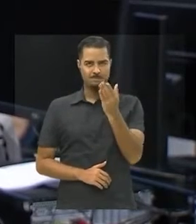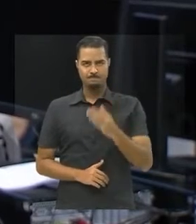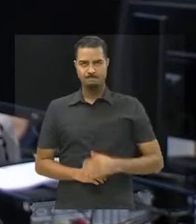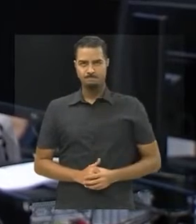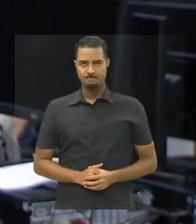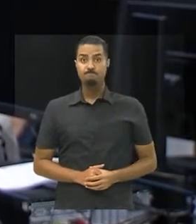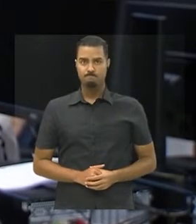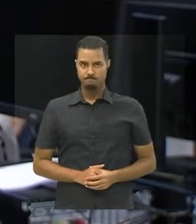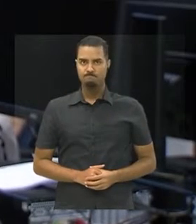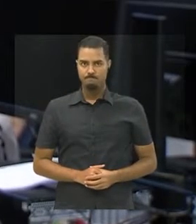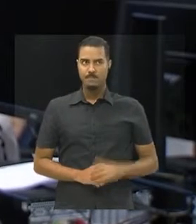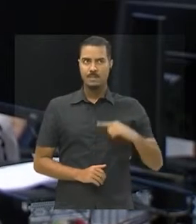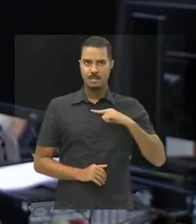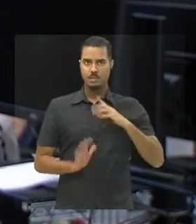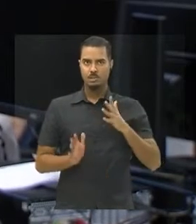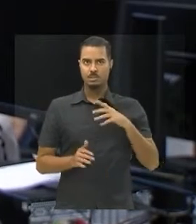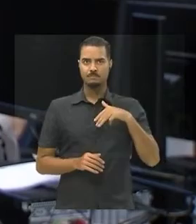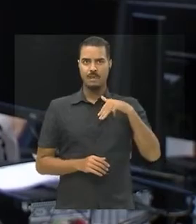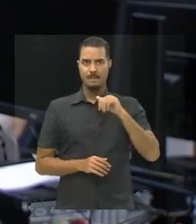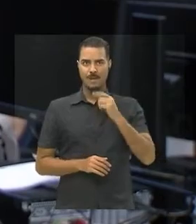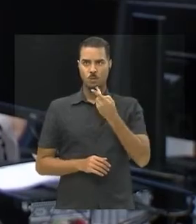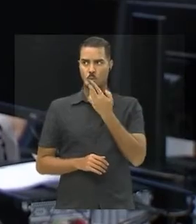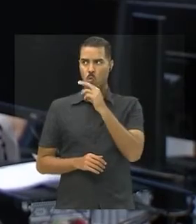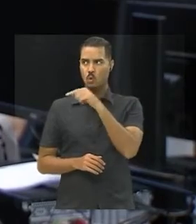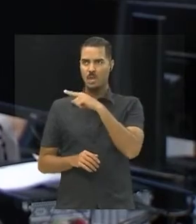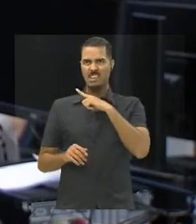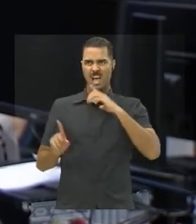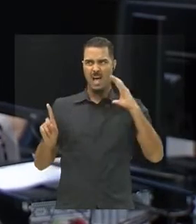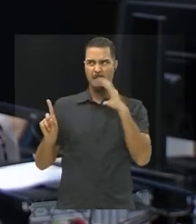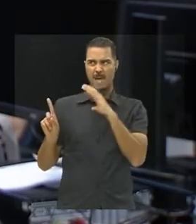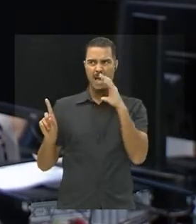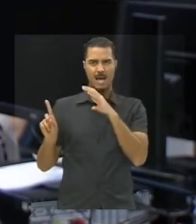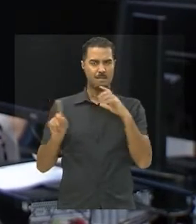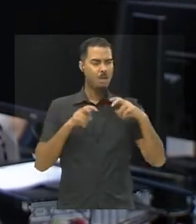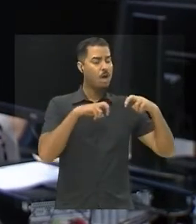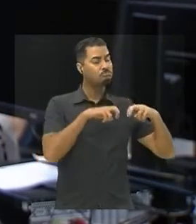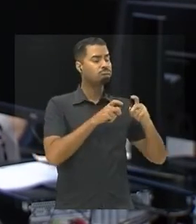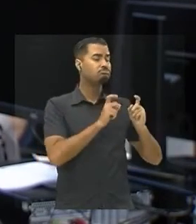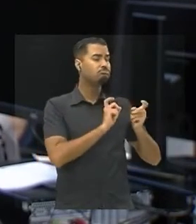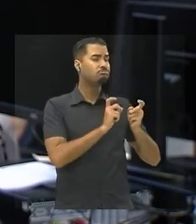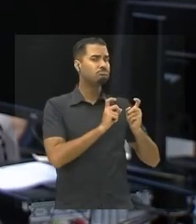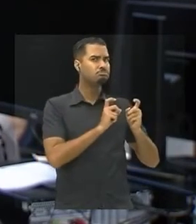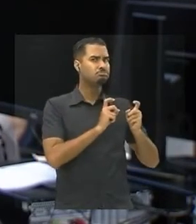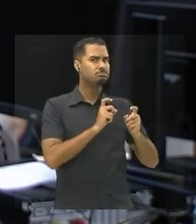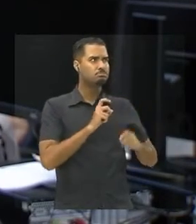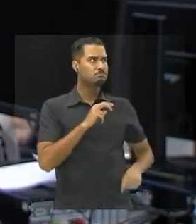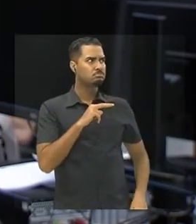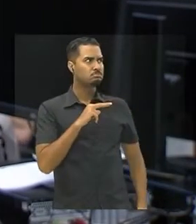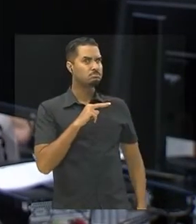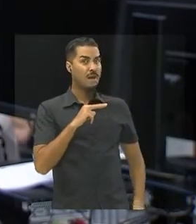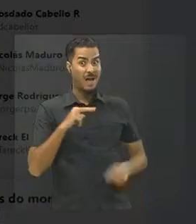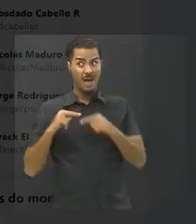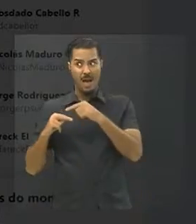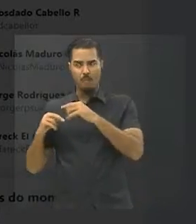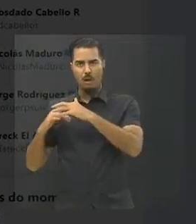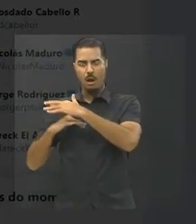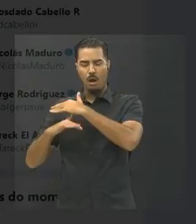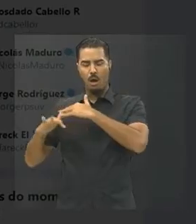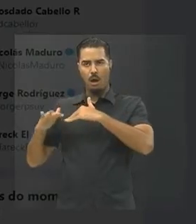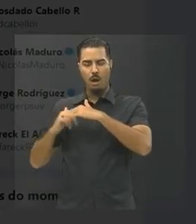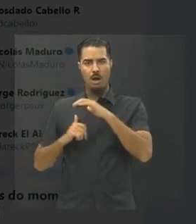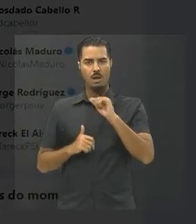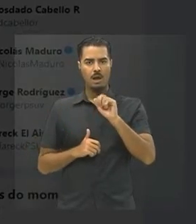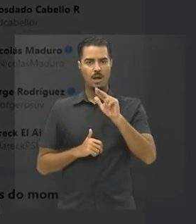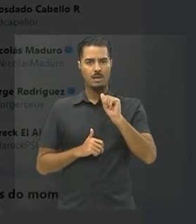Ameaças à Venezuela do presidente Maduro no encontro Bolsonaro-Trump provocaram reação imediata em Caracas. Em nota